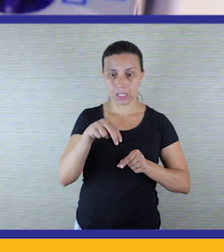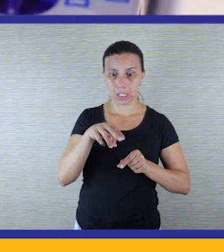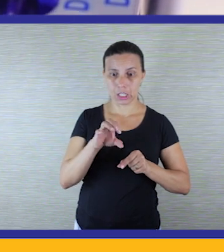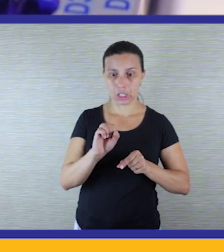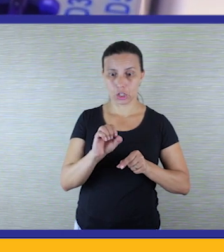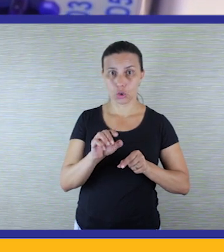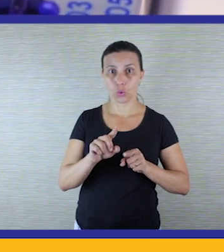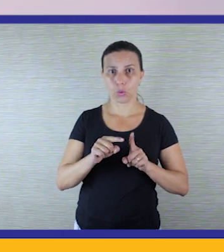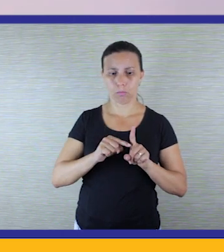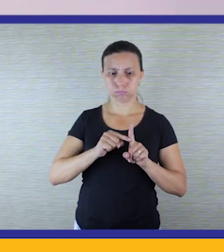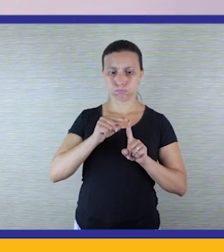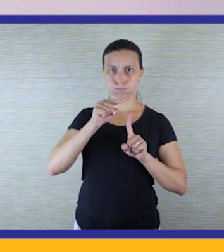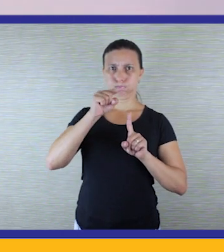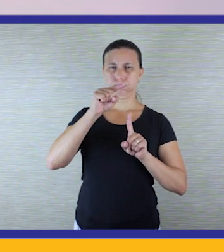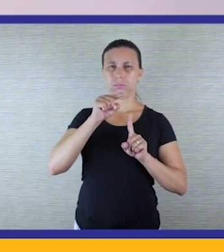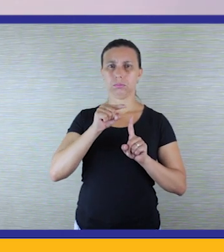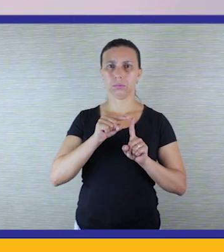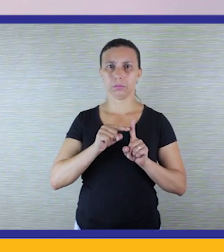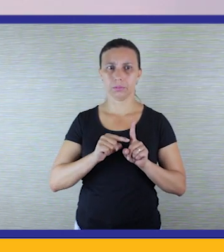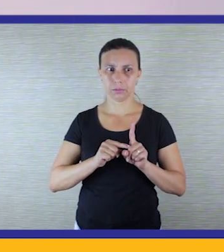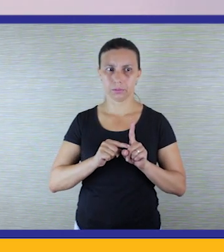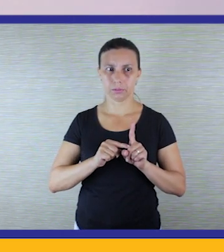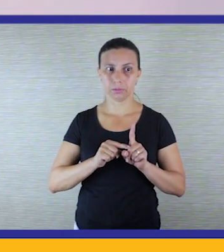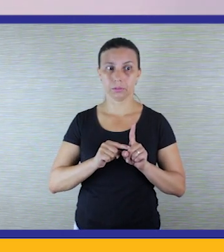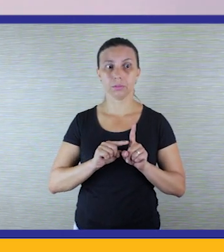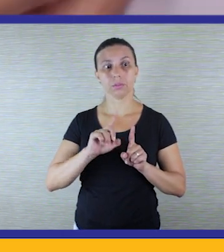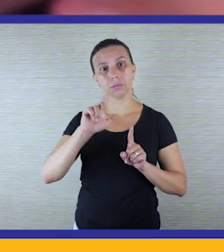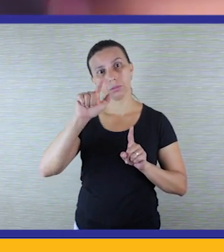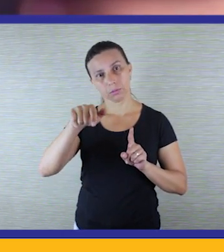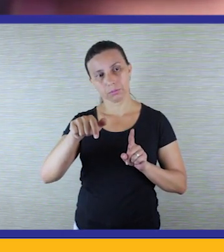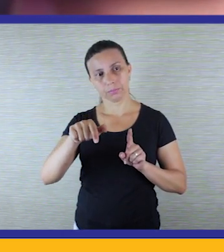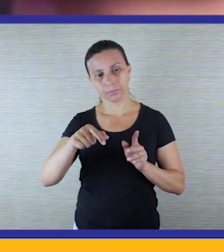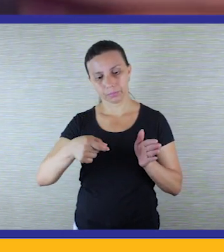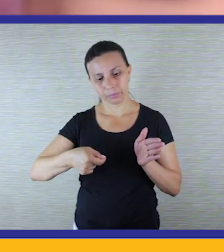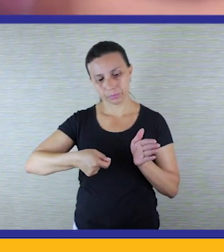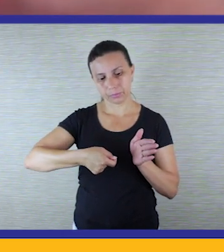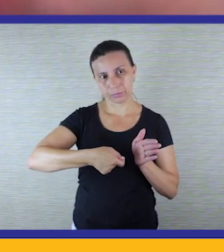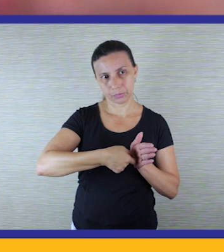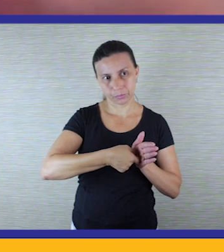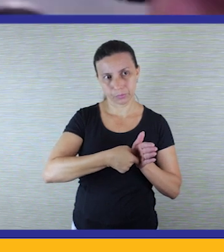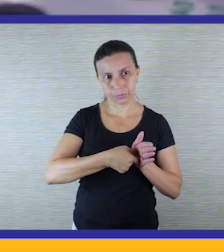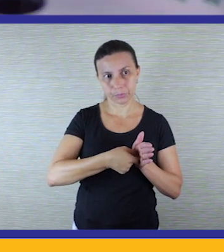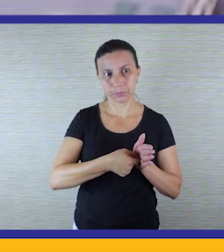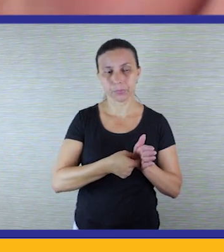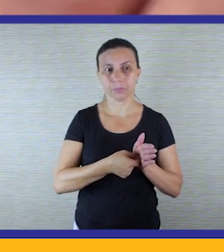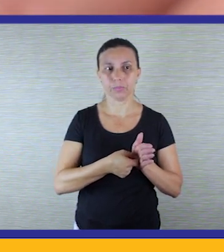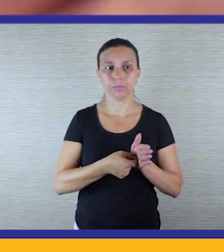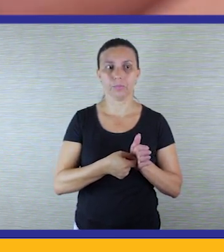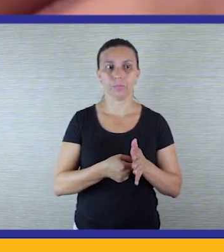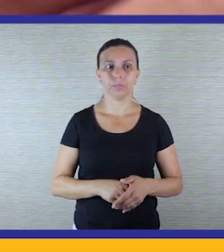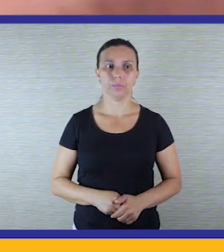plugamos ambos, respectivamente, o LED vermelho e verde na porta